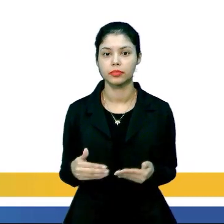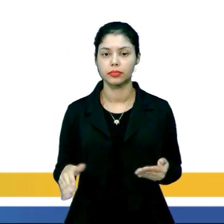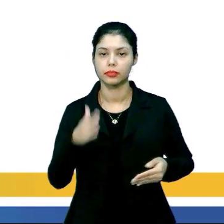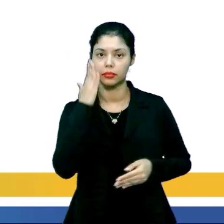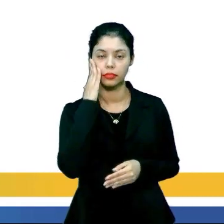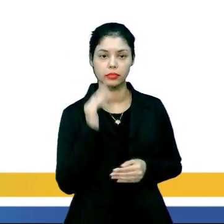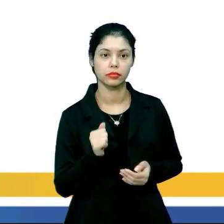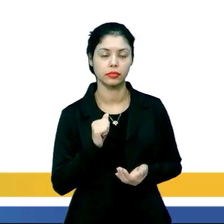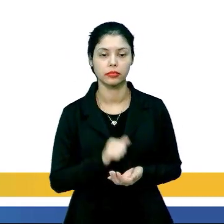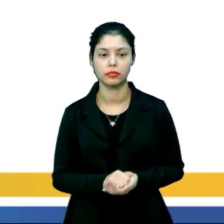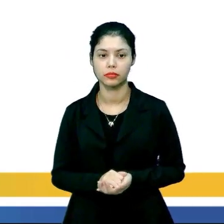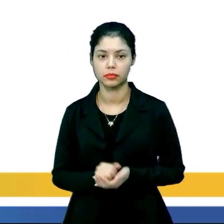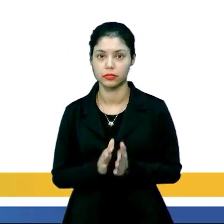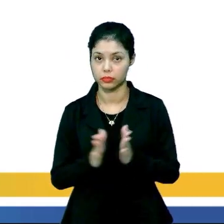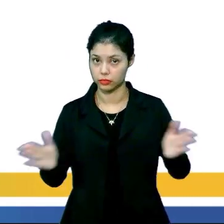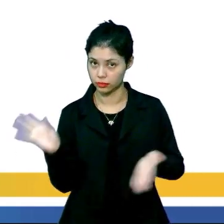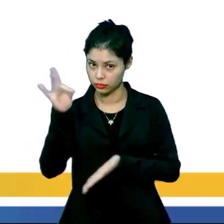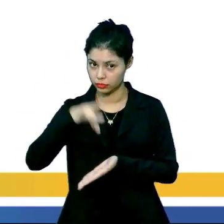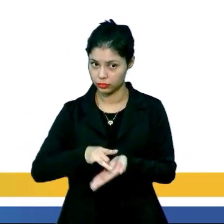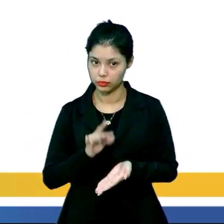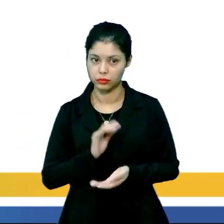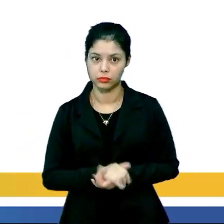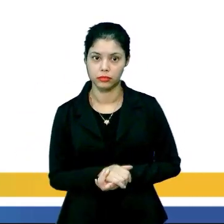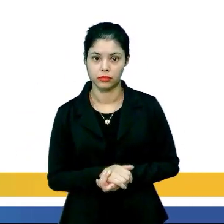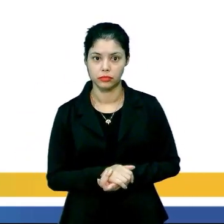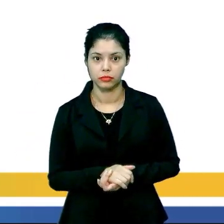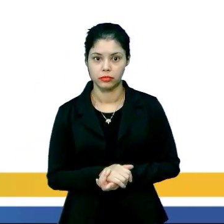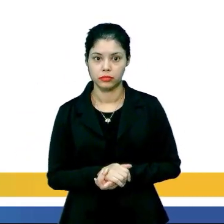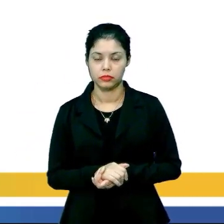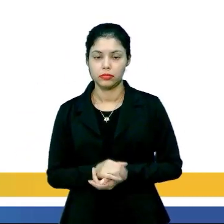queremos saber a largura real.